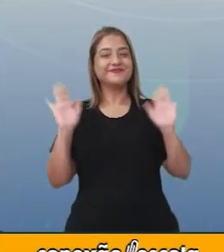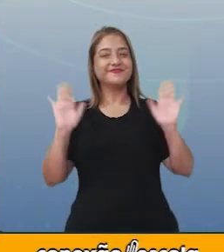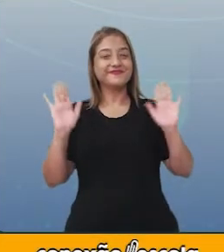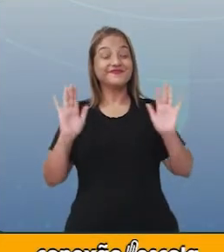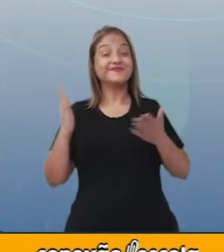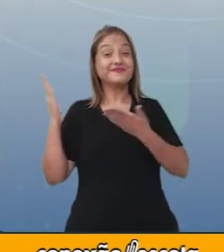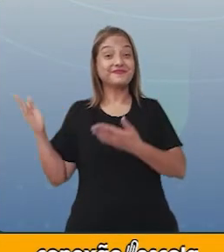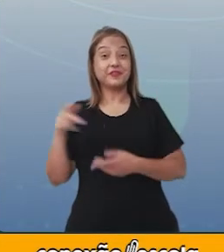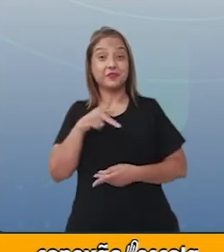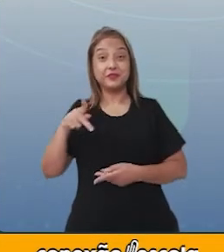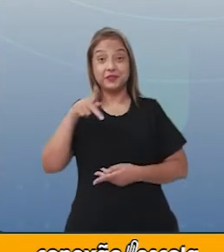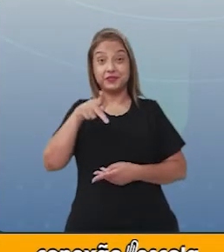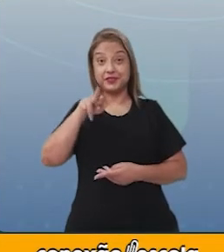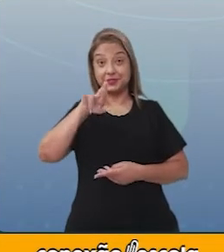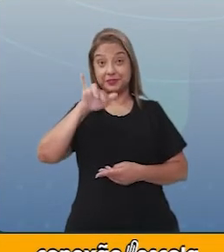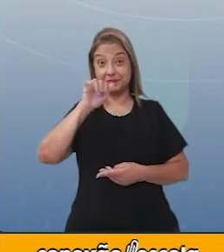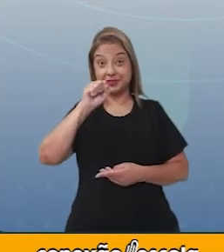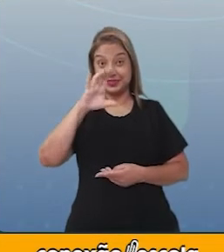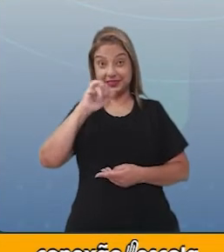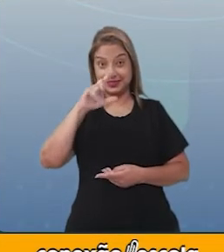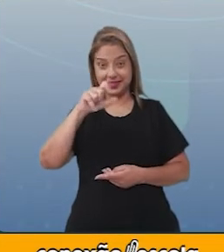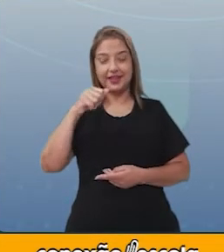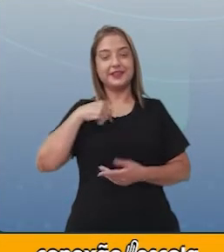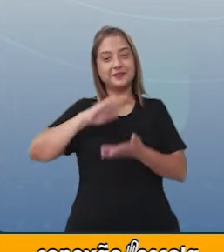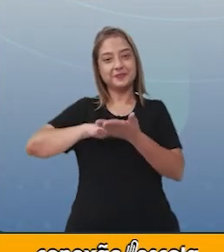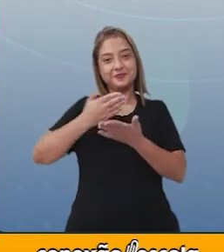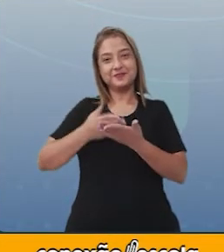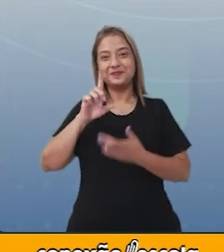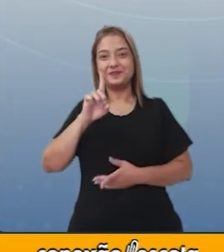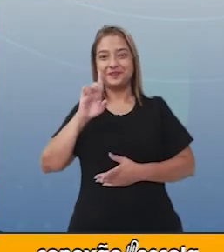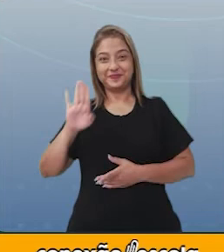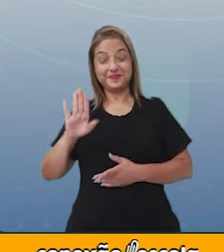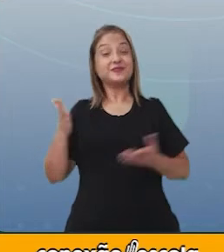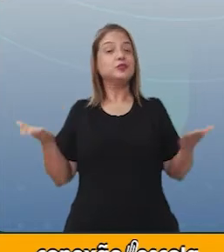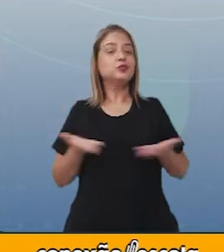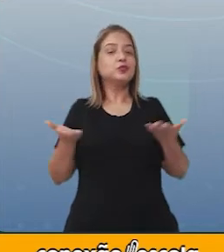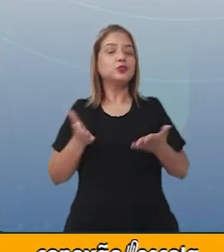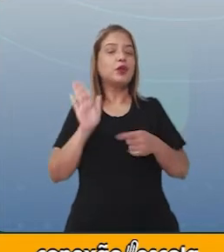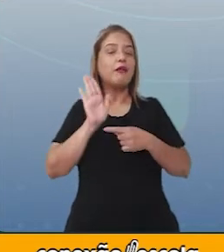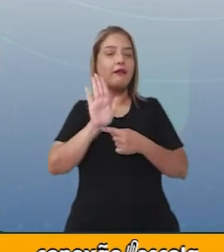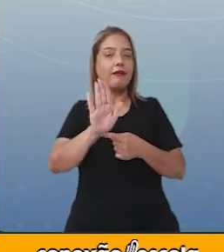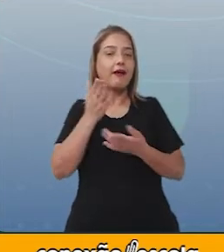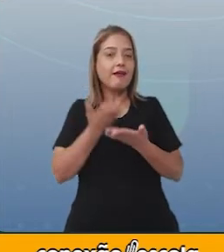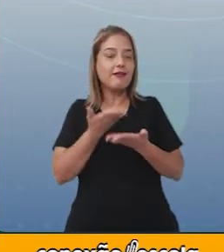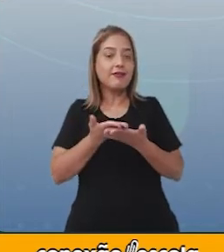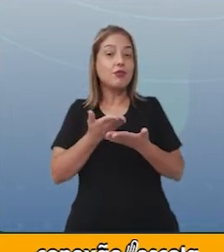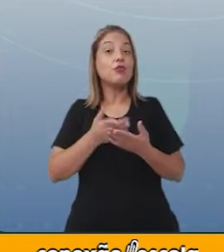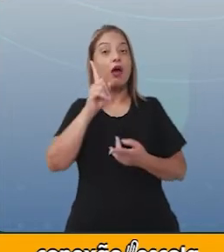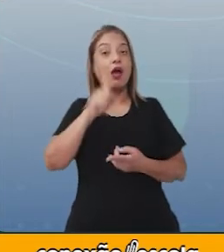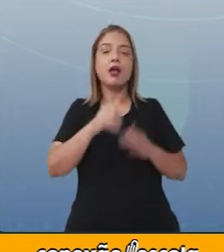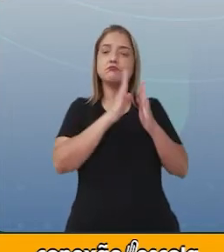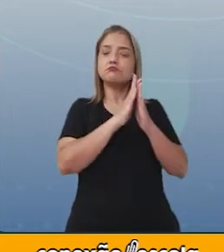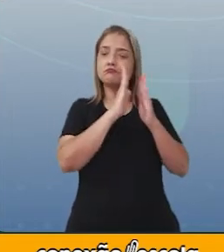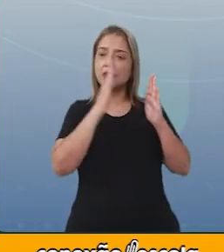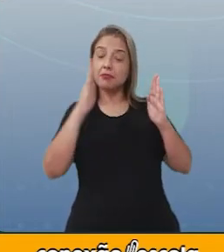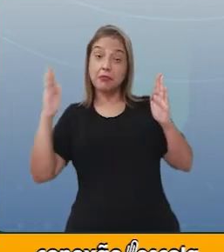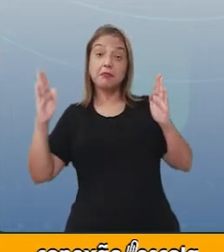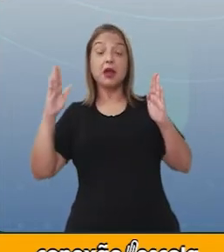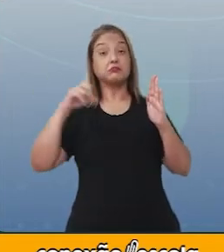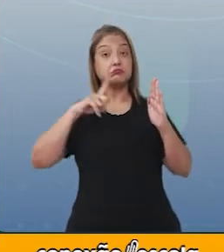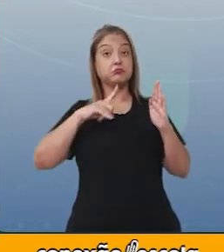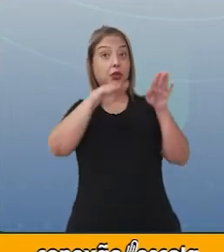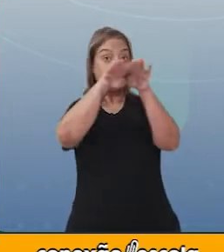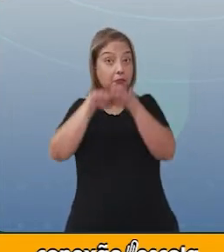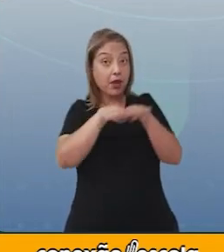Olá, eu sou Priscila e essa é a intérprete Débora e a nossa videoaula de hoje é sobre sequências